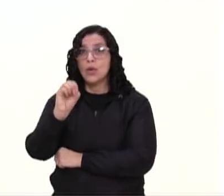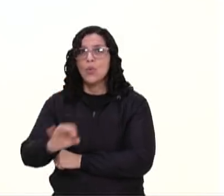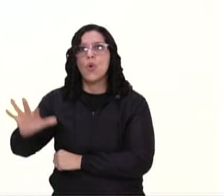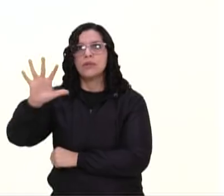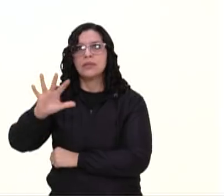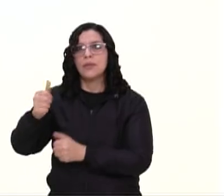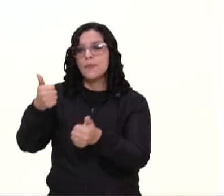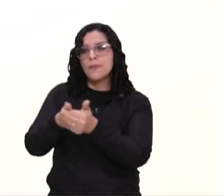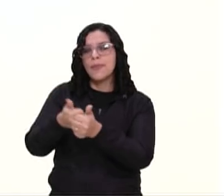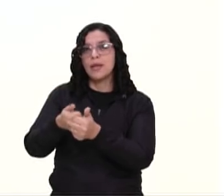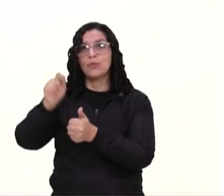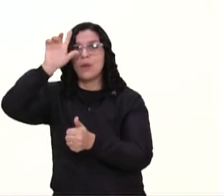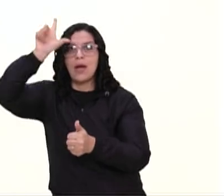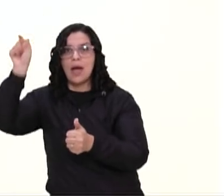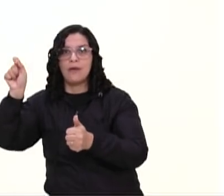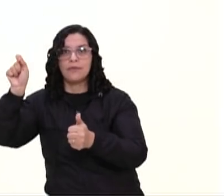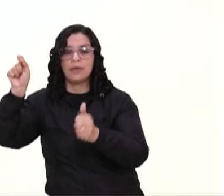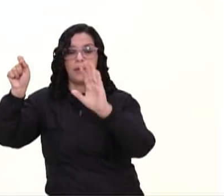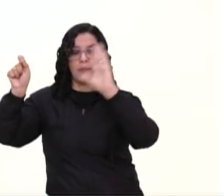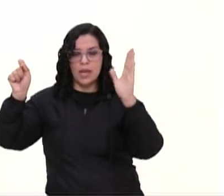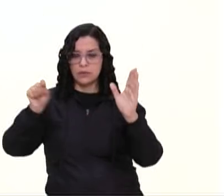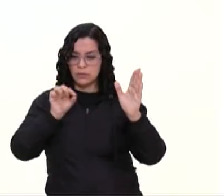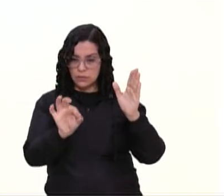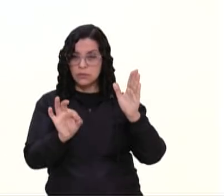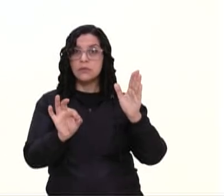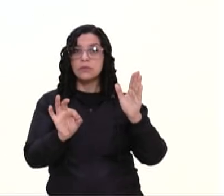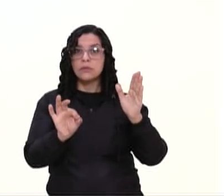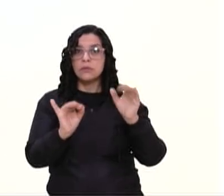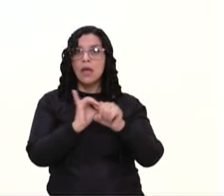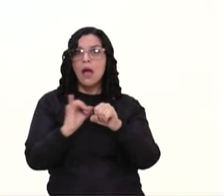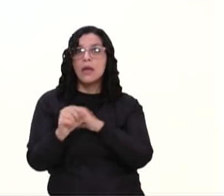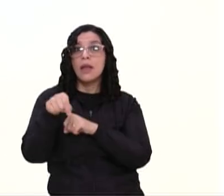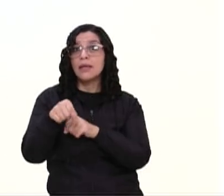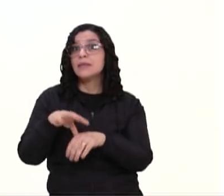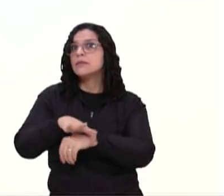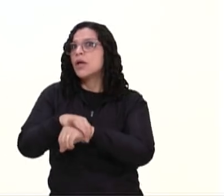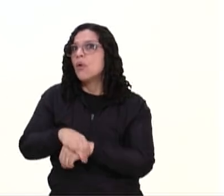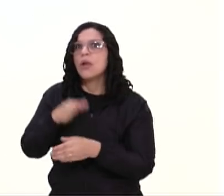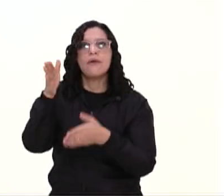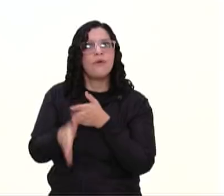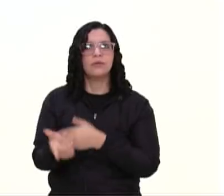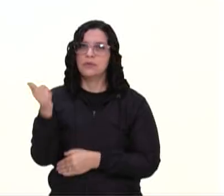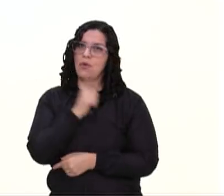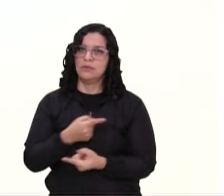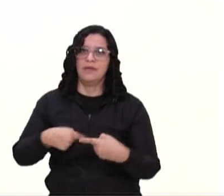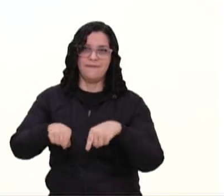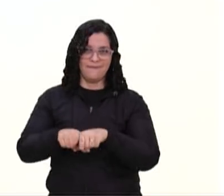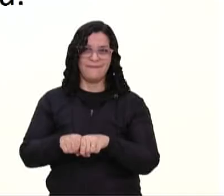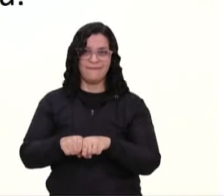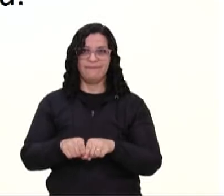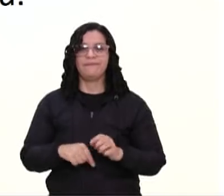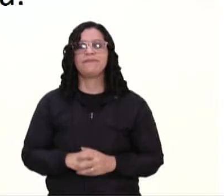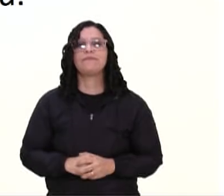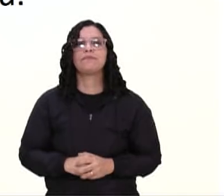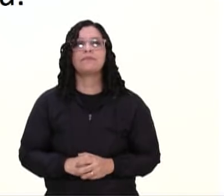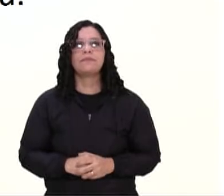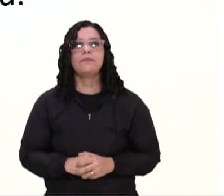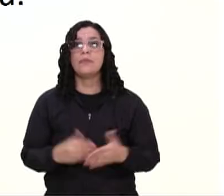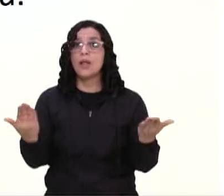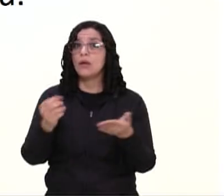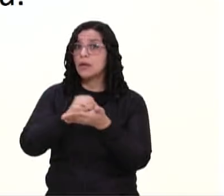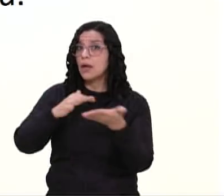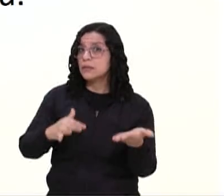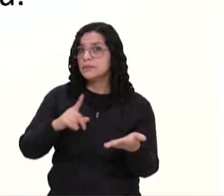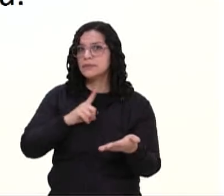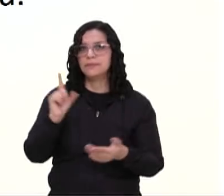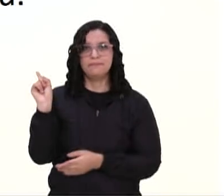entre a África e o Brasil. Veja a distância que ele estava. Isso era para garantir que ele não fugisse novamente. Certo? E